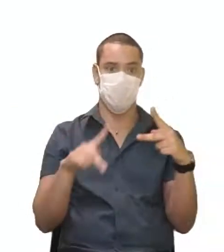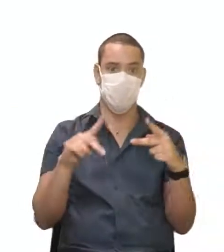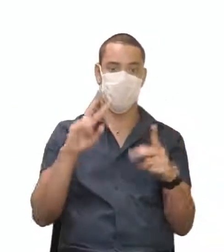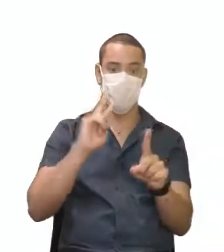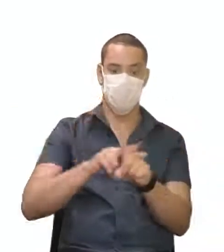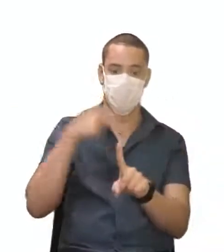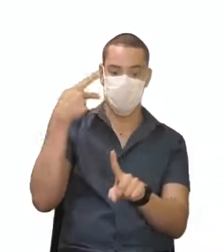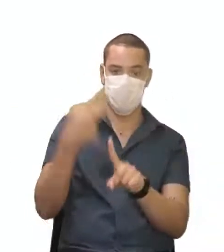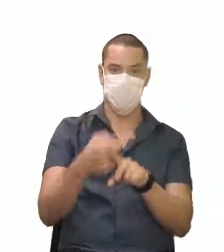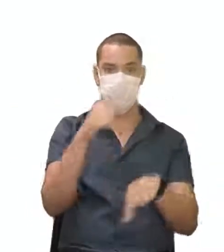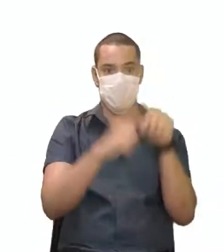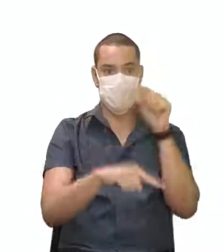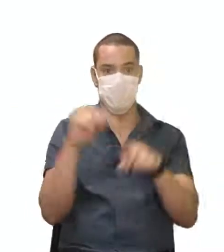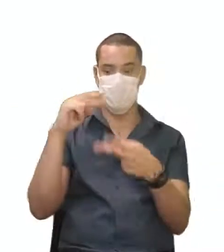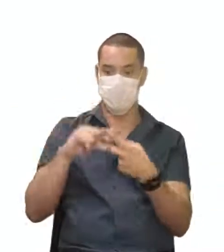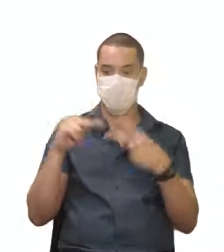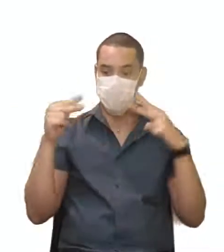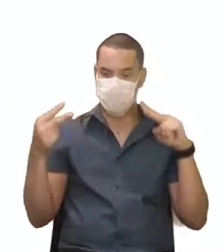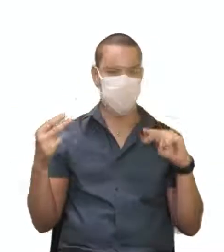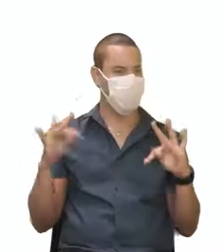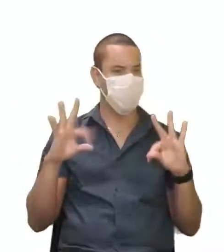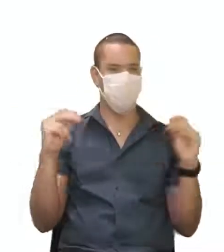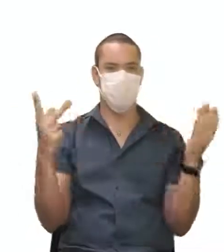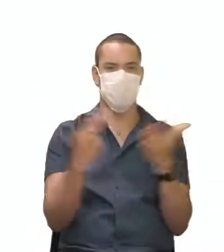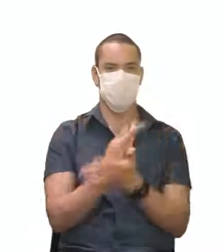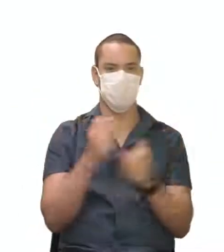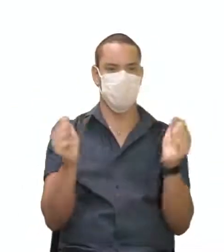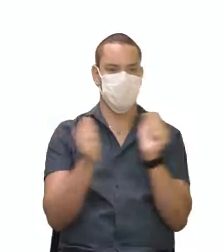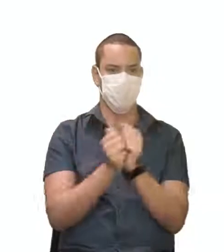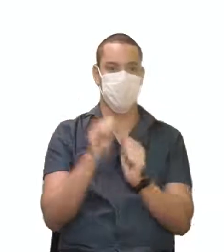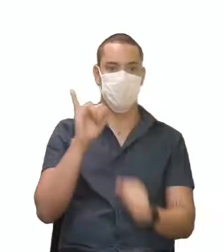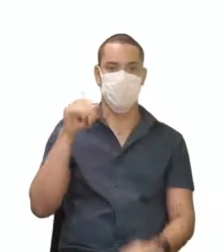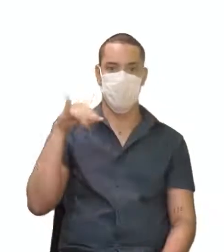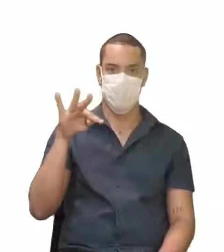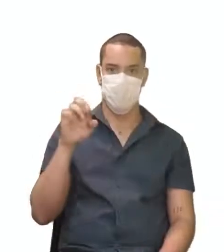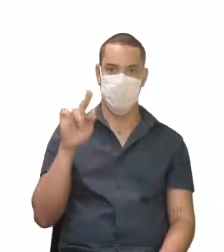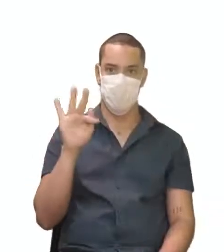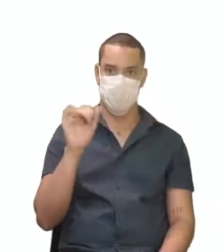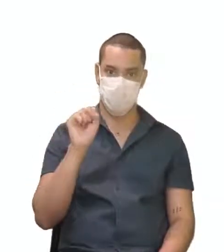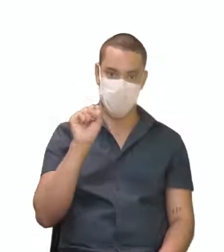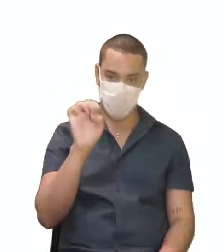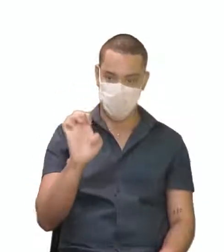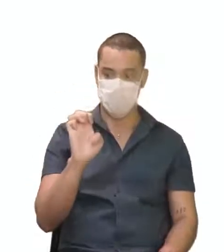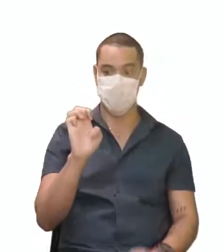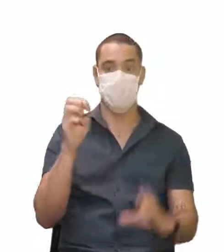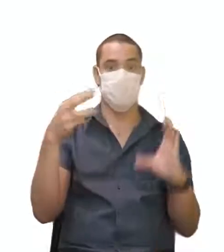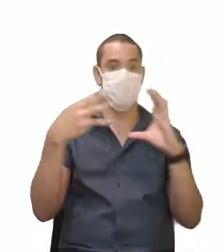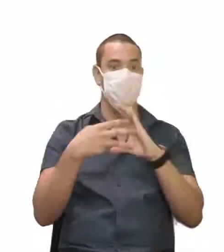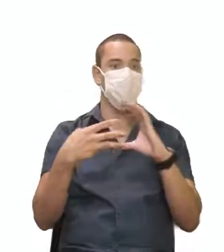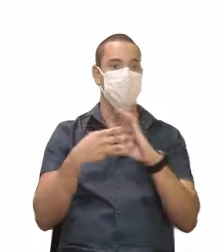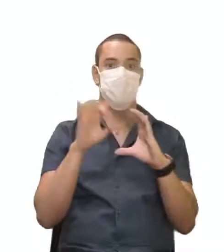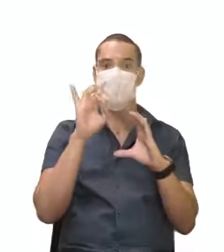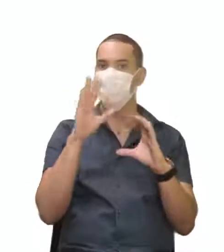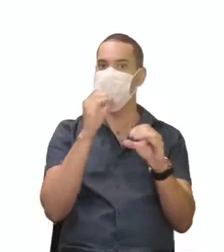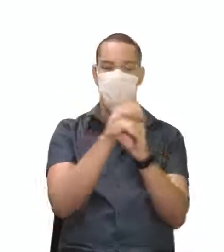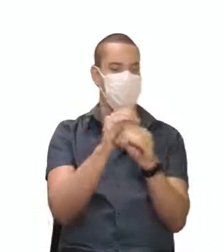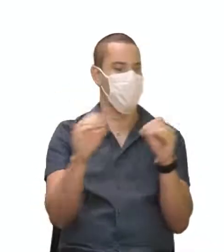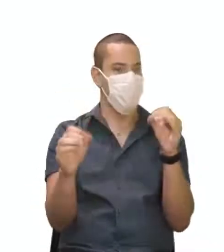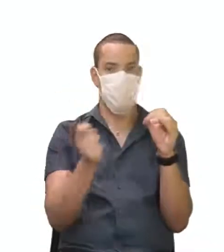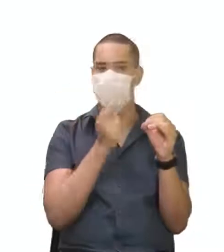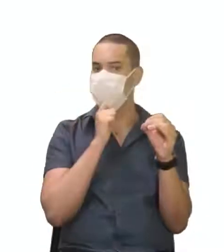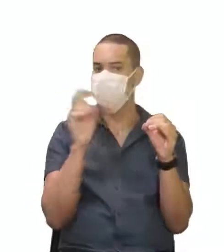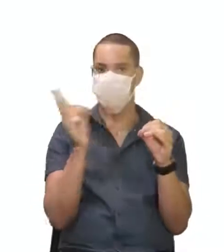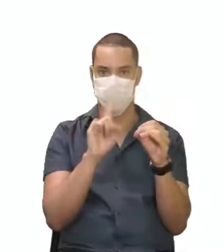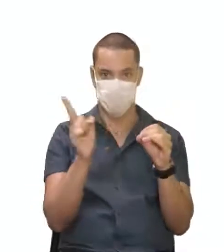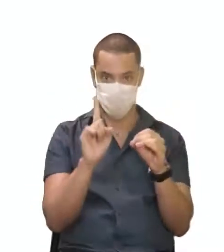duplicação de DNA, tá tudo acontecendo aqui nessa intéfase. A célula só não está se dividindo, os